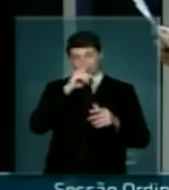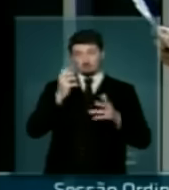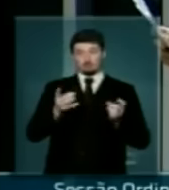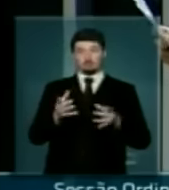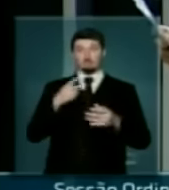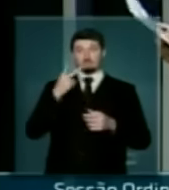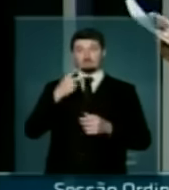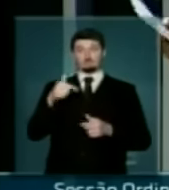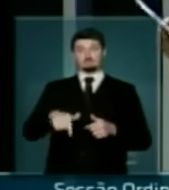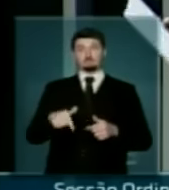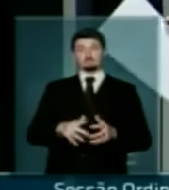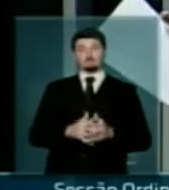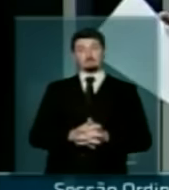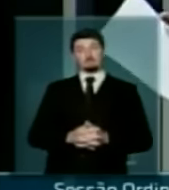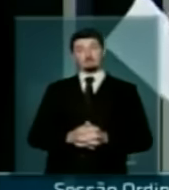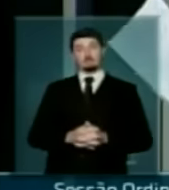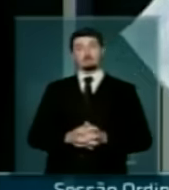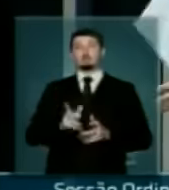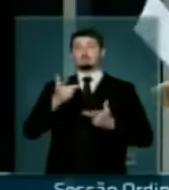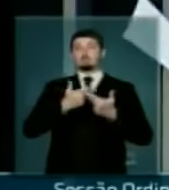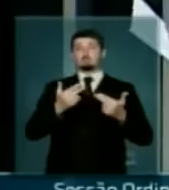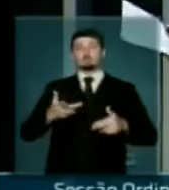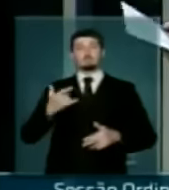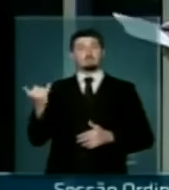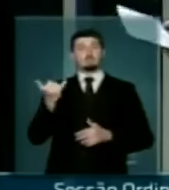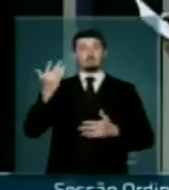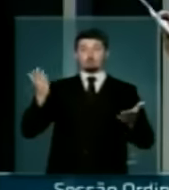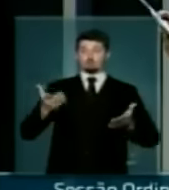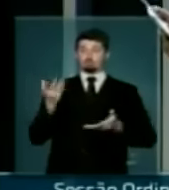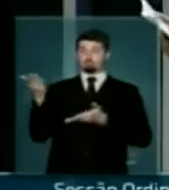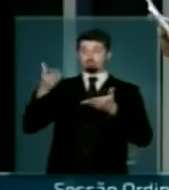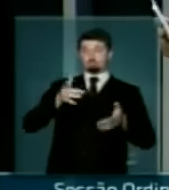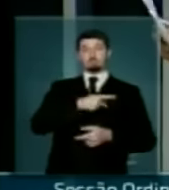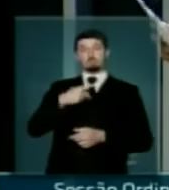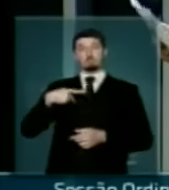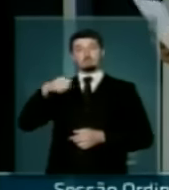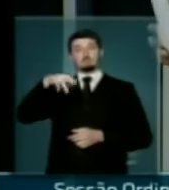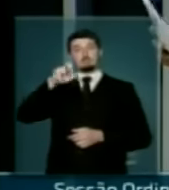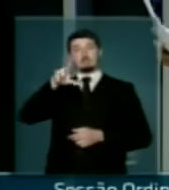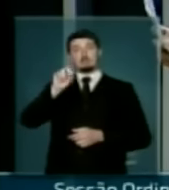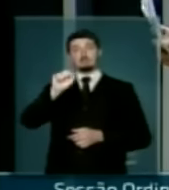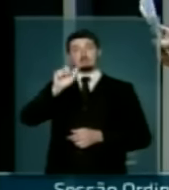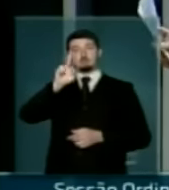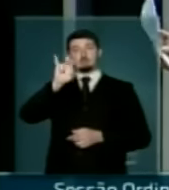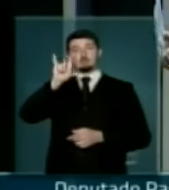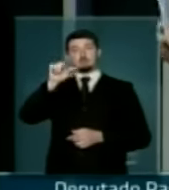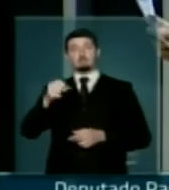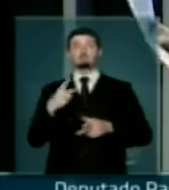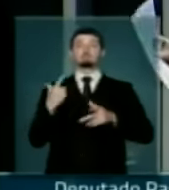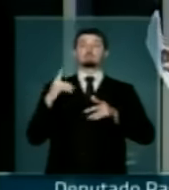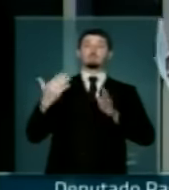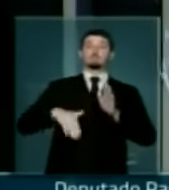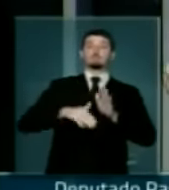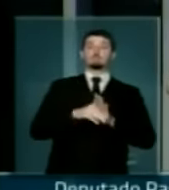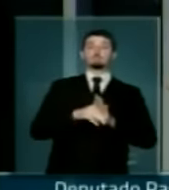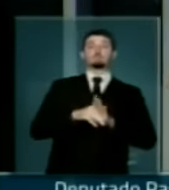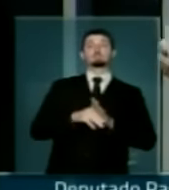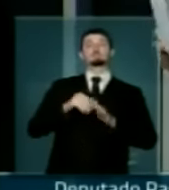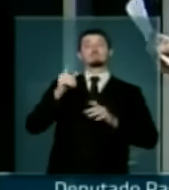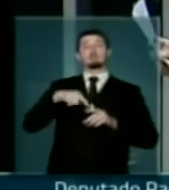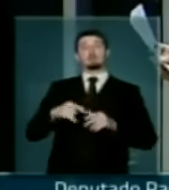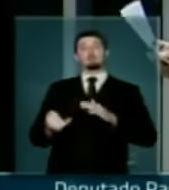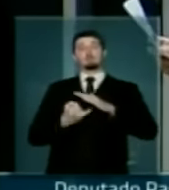senhor presidente, só fazer menção de uma pessoa muito ilustre que nos visita hoje, que é o pastor Marcos Aurélio, que representa os Gideões Missionários da Última Hora, uma